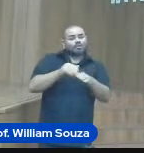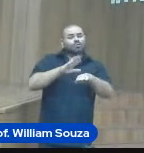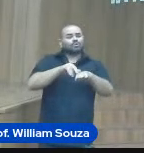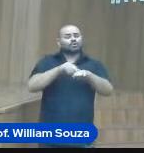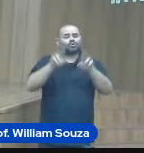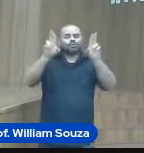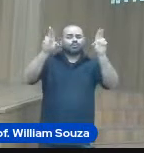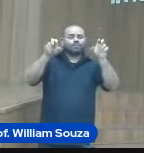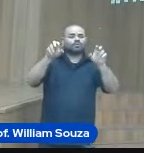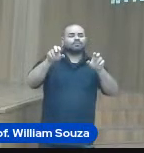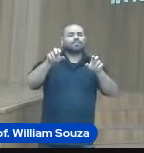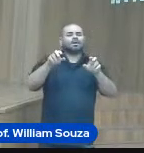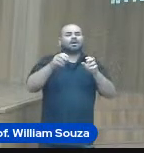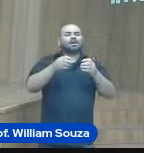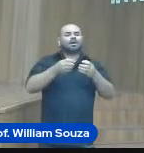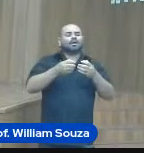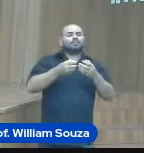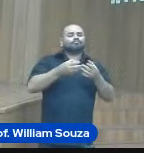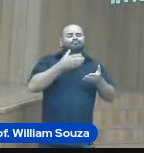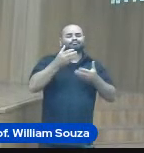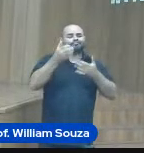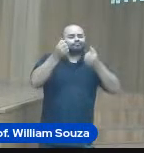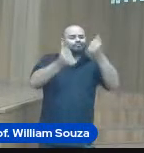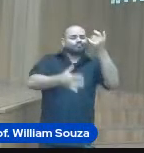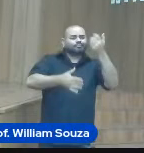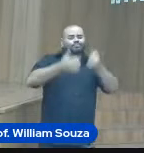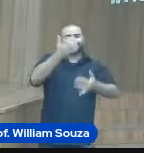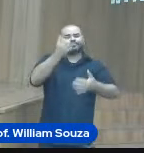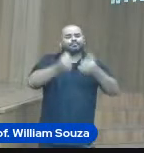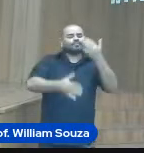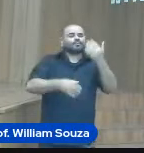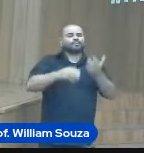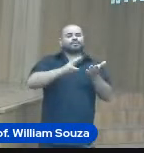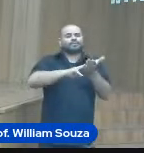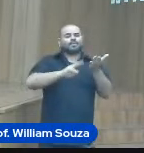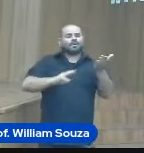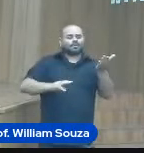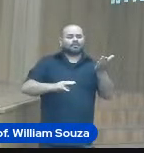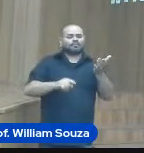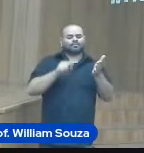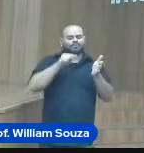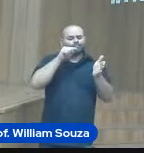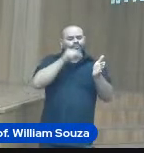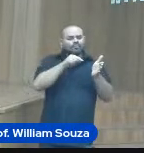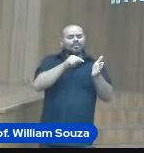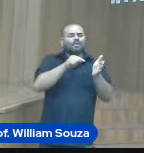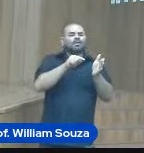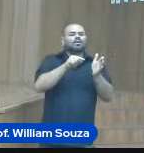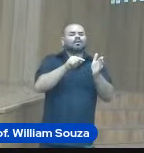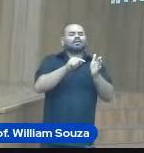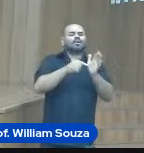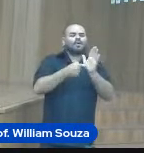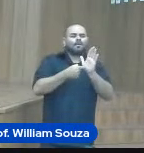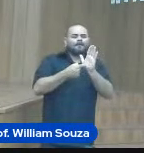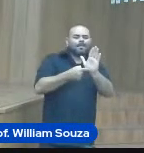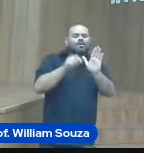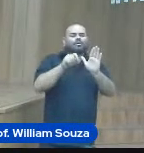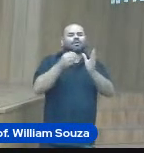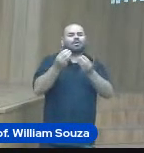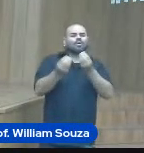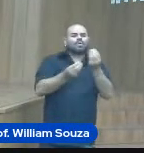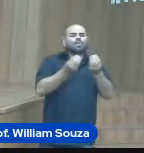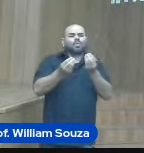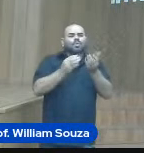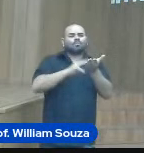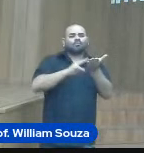ele orientou o fazer científico de uma maneira que a gente segue de uma maneira muito fiel